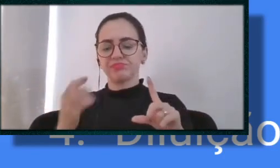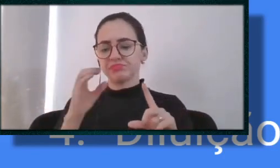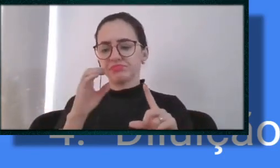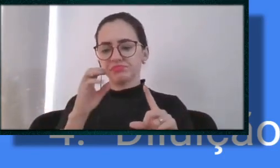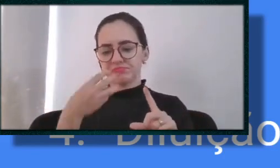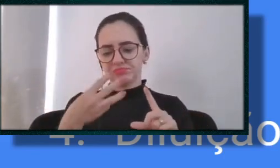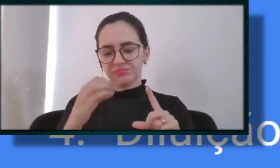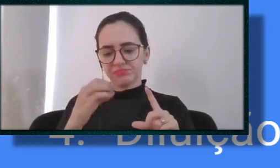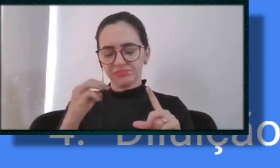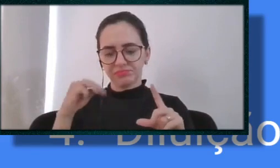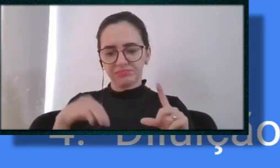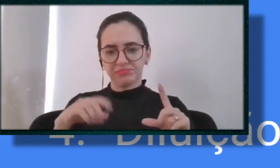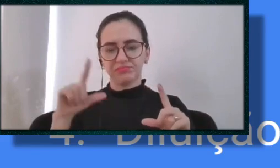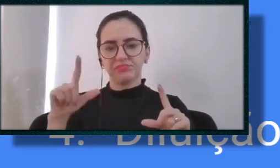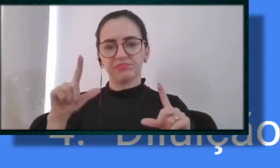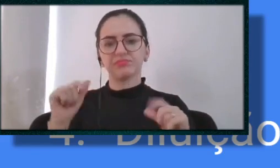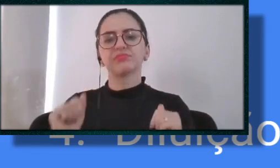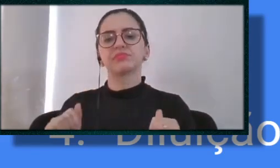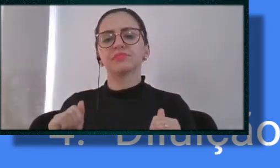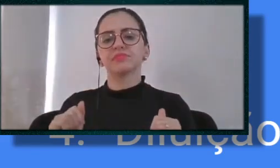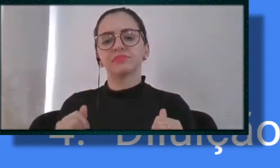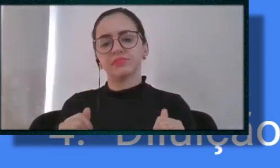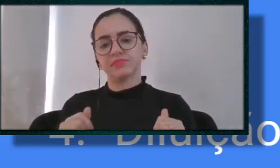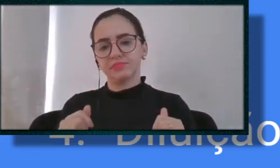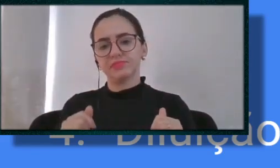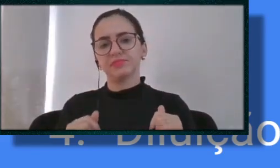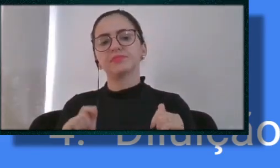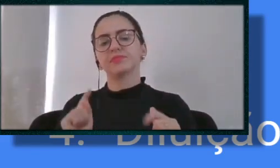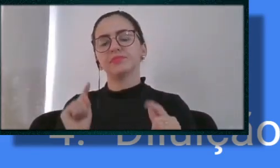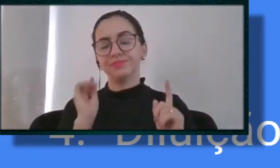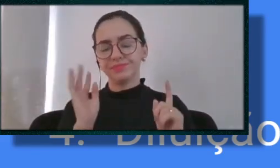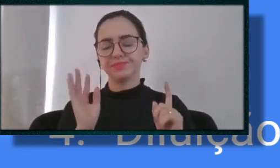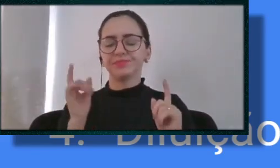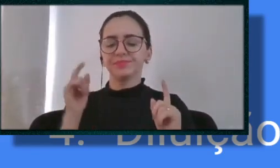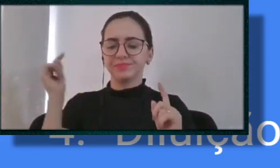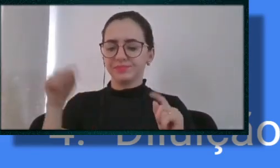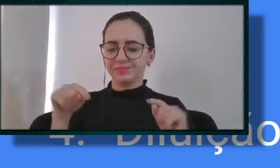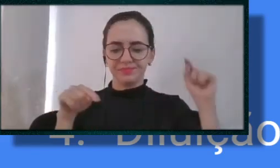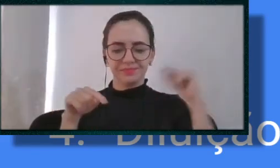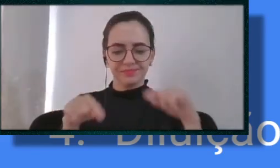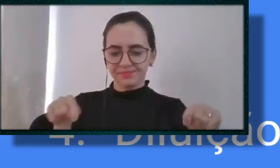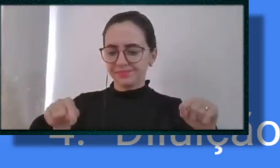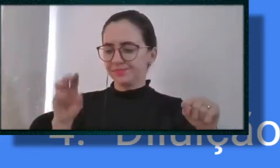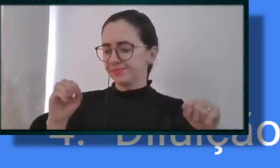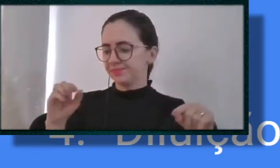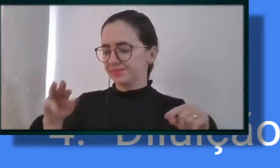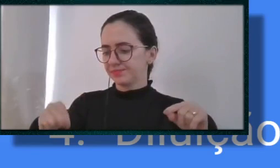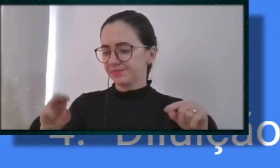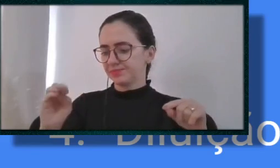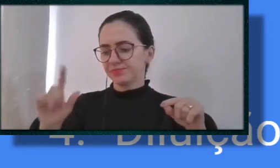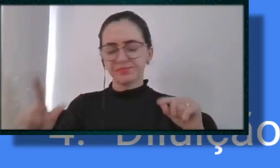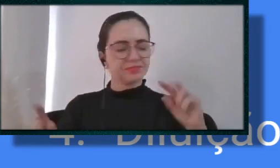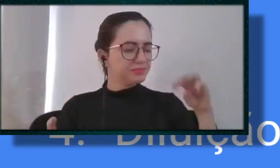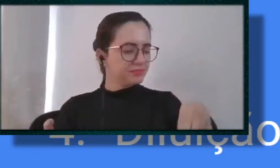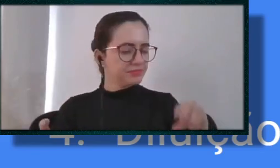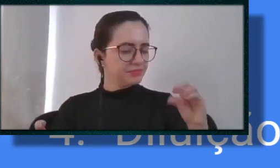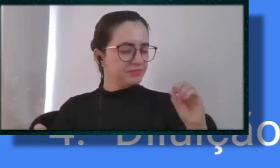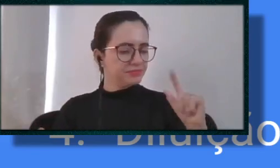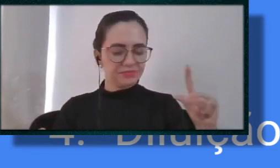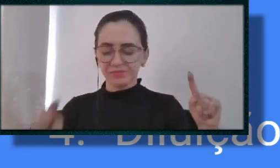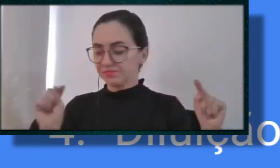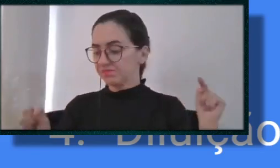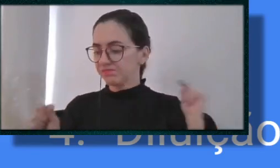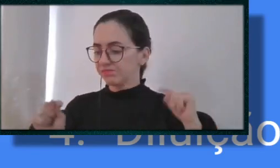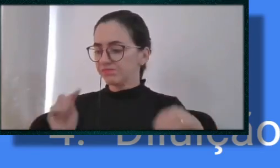litro, quanto de mol eu teria em cada um desses dois elementos? Para isso, a gente utiliza aquela nossa fórmula, né?